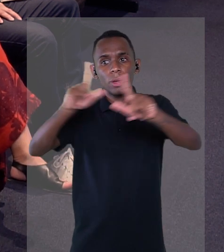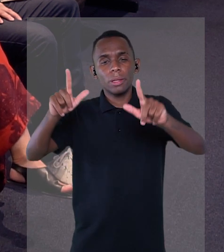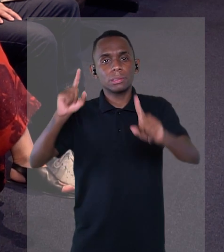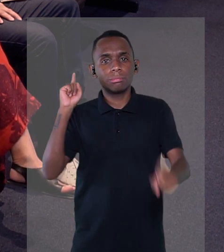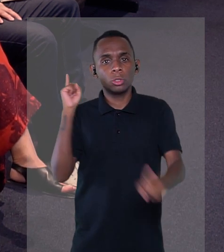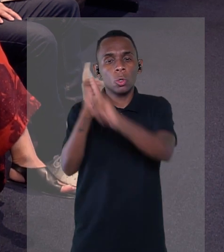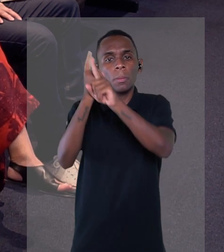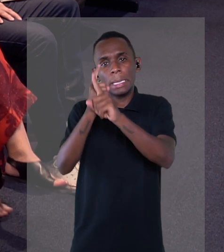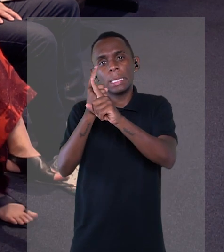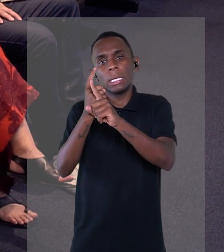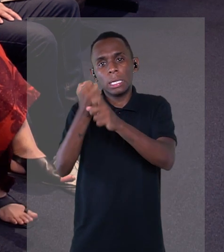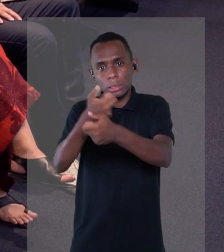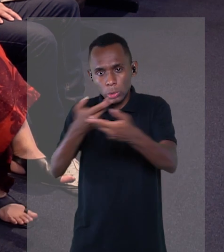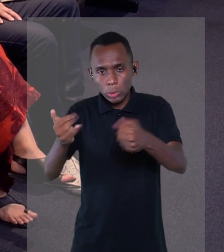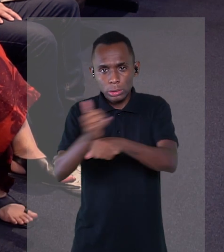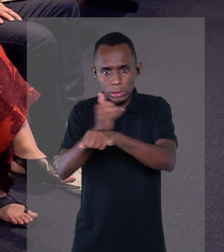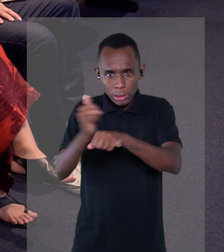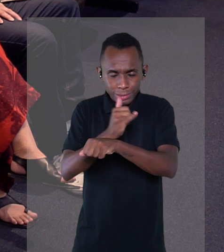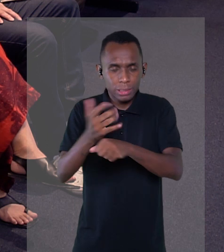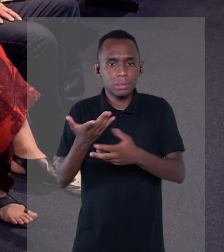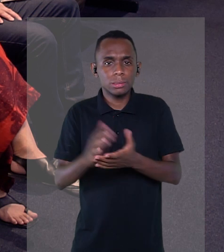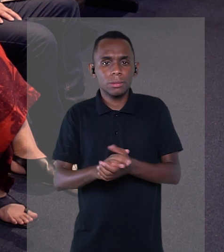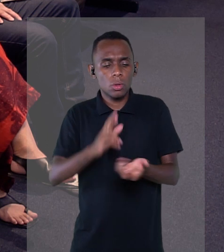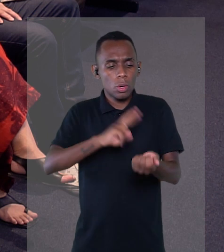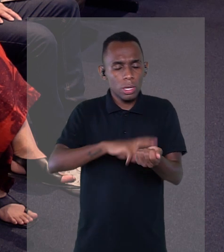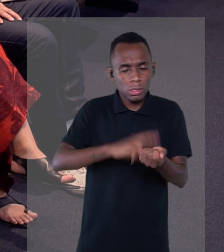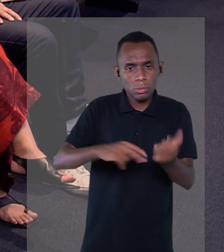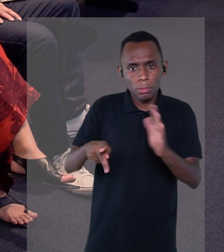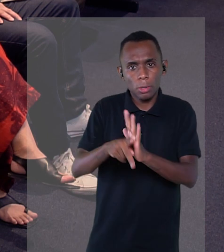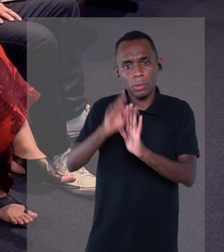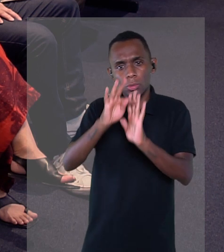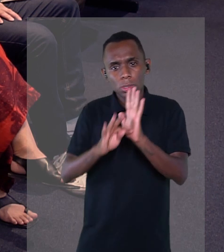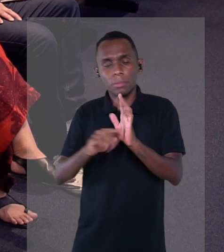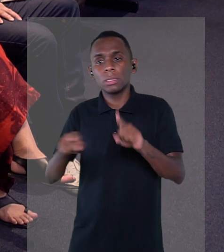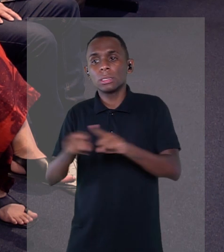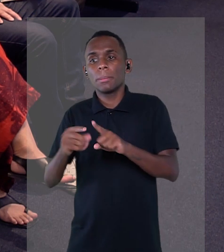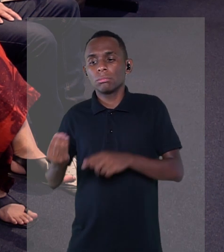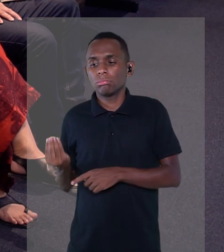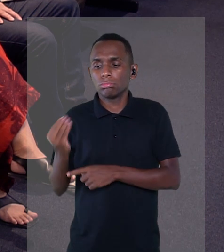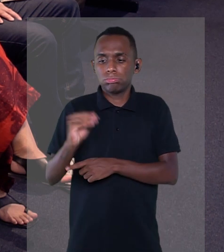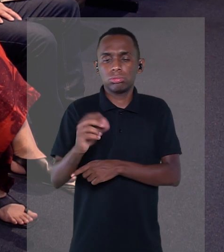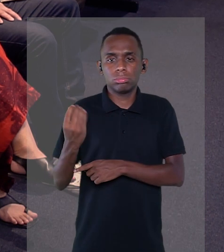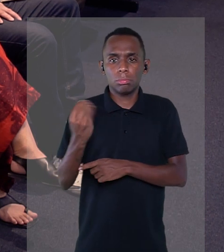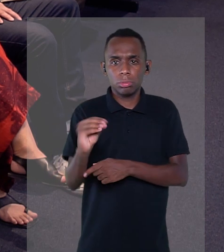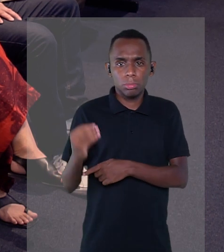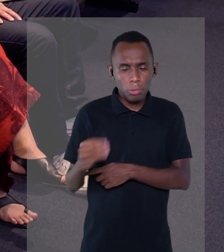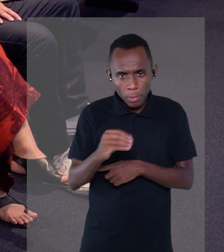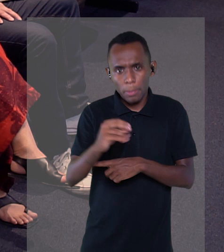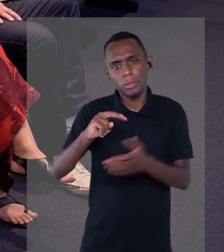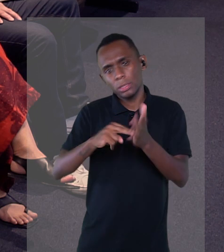mistérios, né? Da melodia do texto e de colocar palavras na melodia, né?